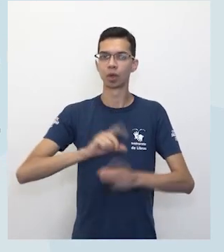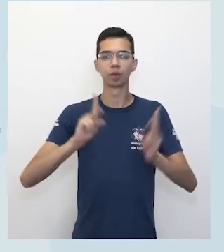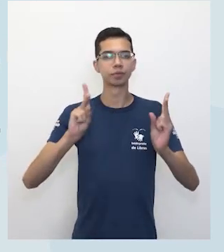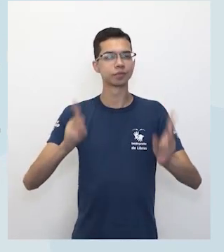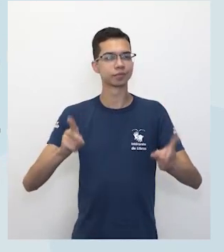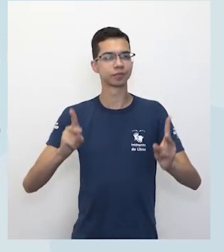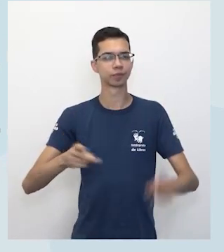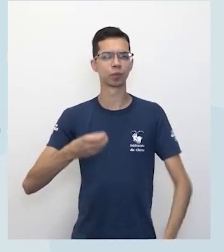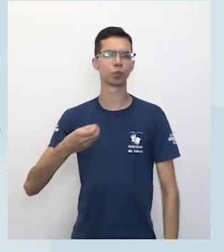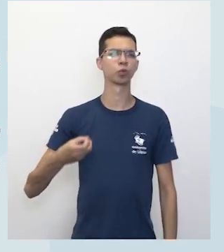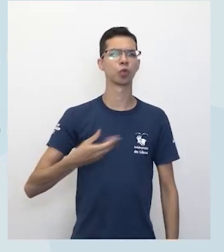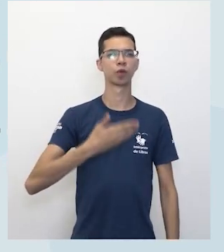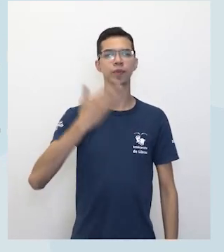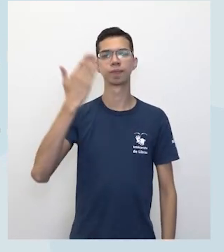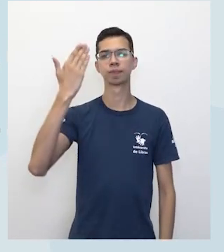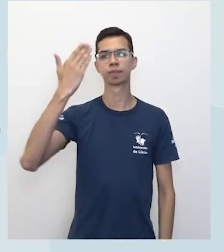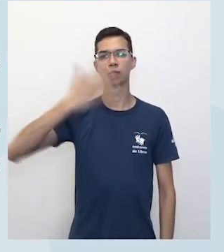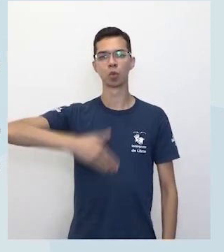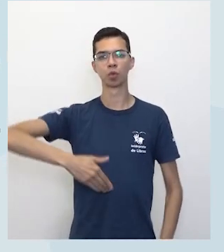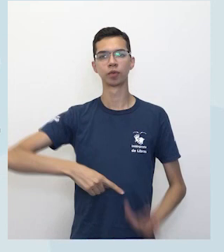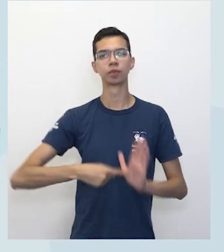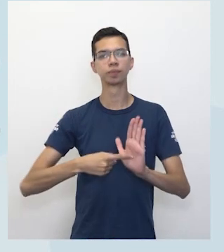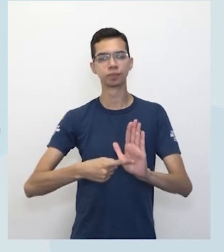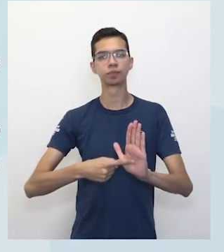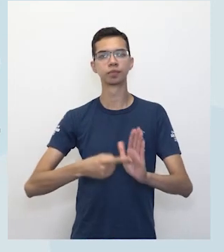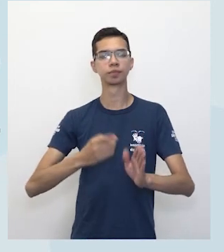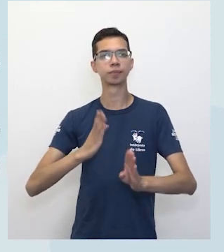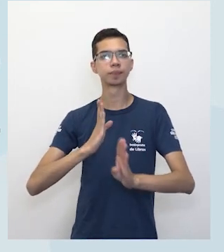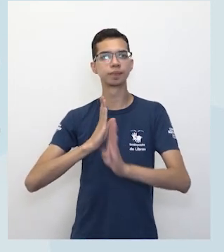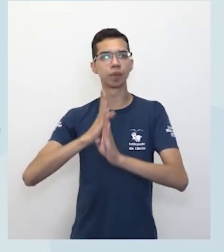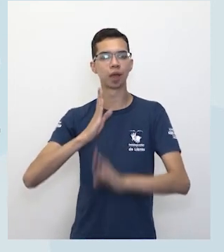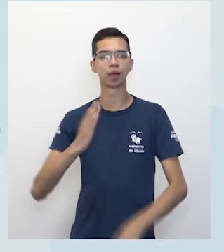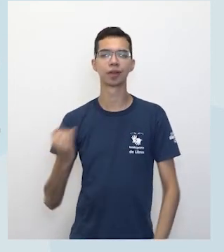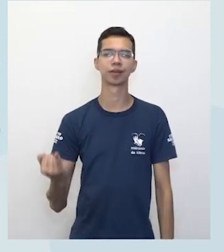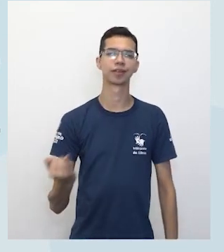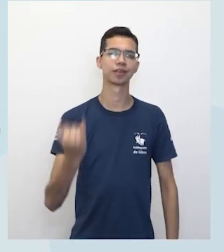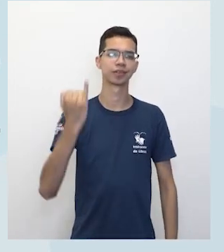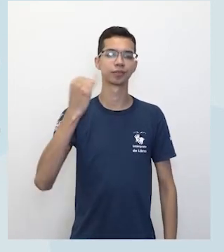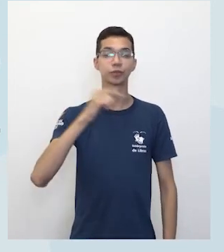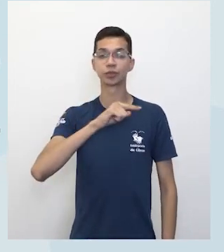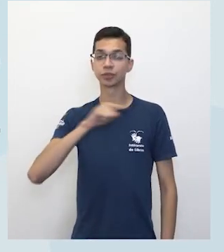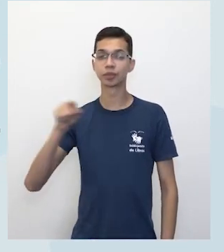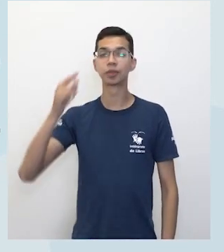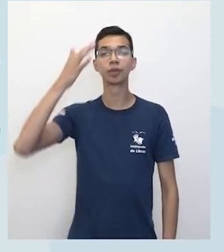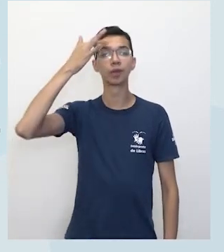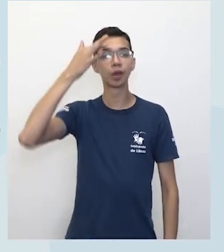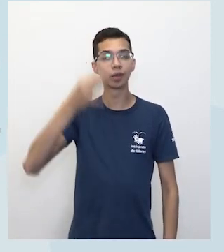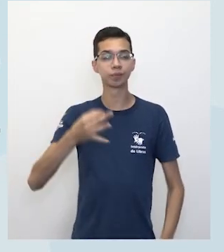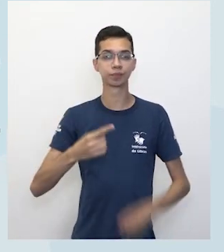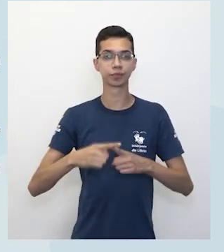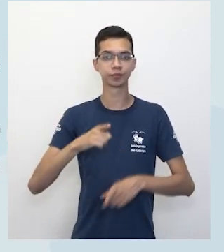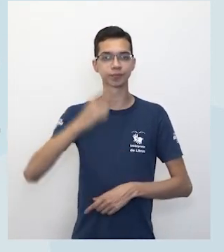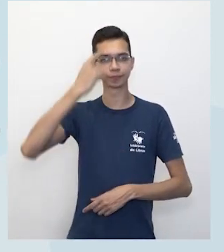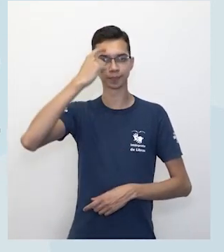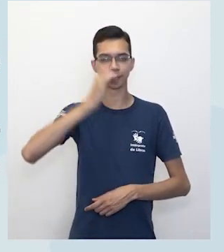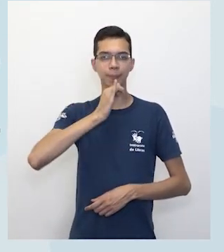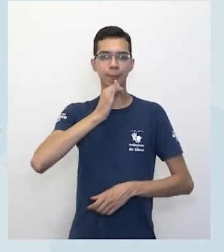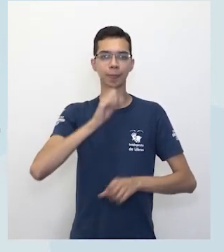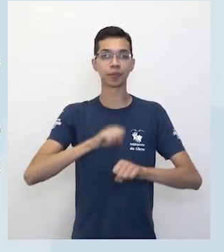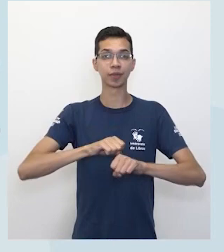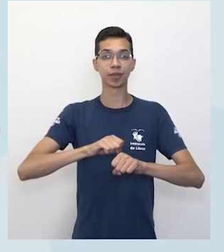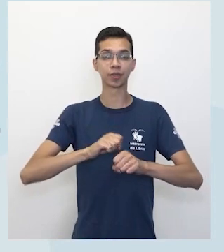novas evidências. Isso é extremamente importante e você consegue entender isso pensando só na questão da pandemia,